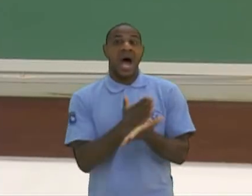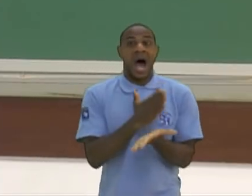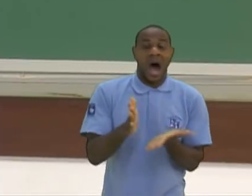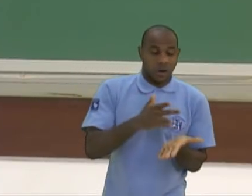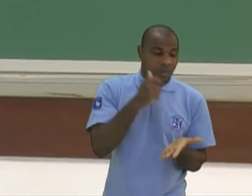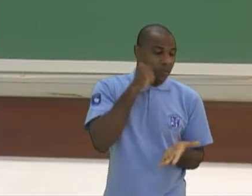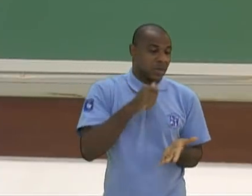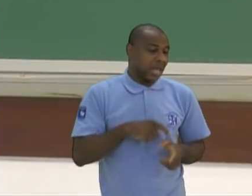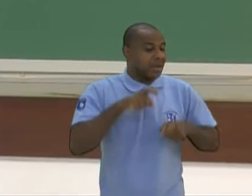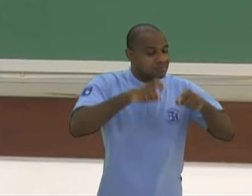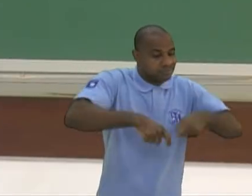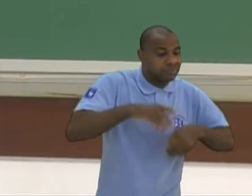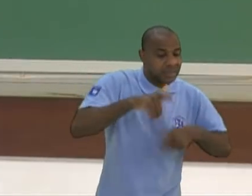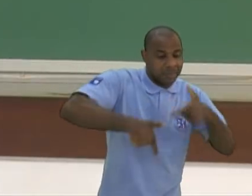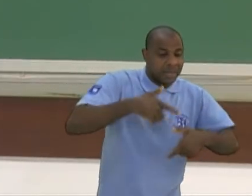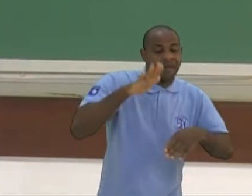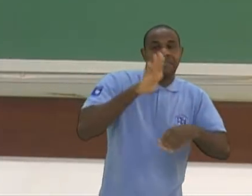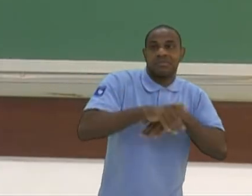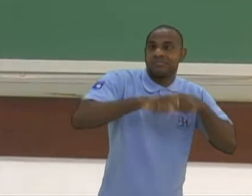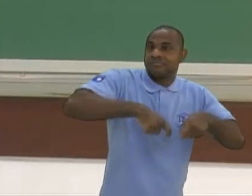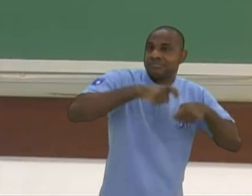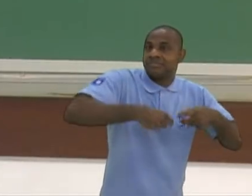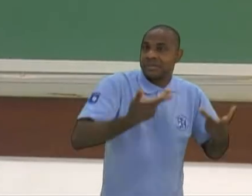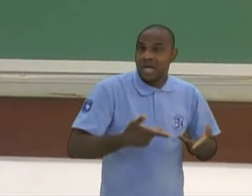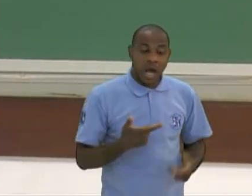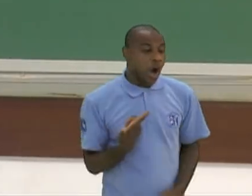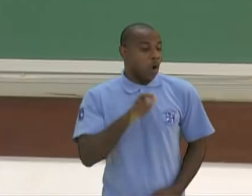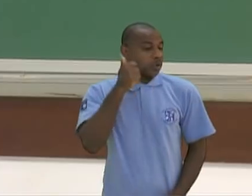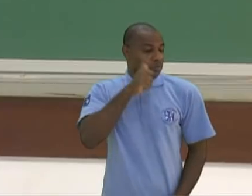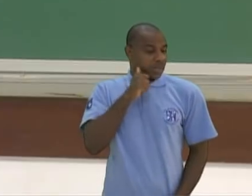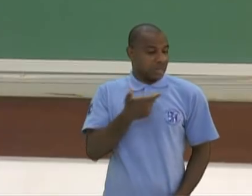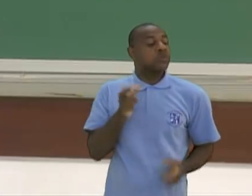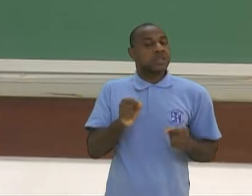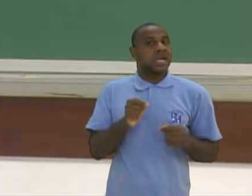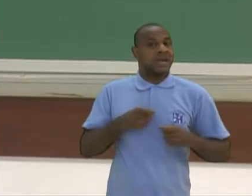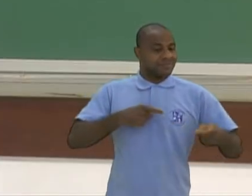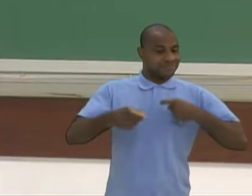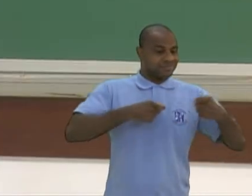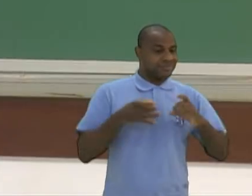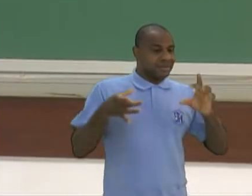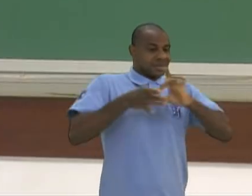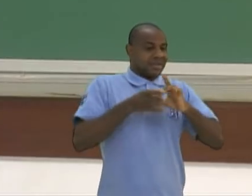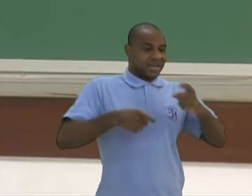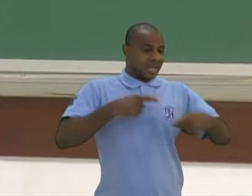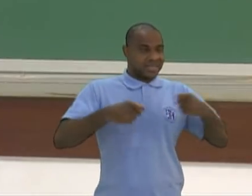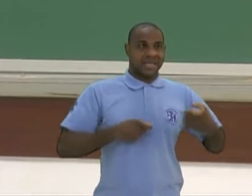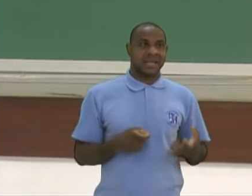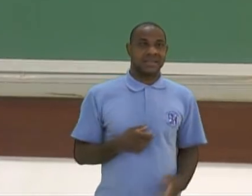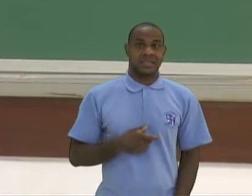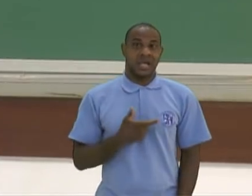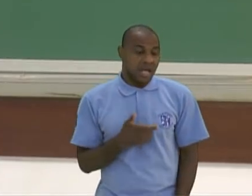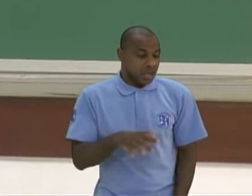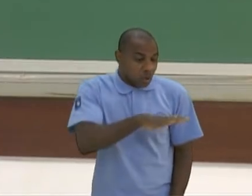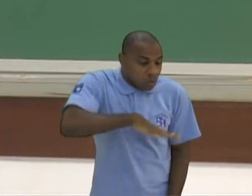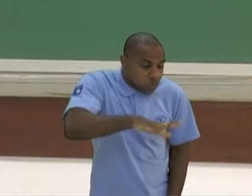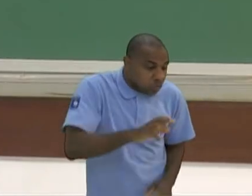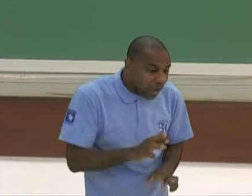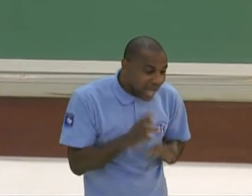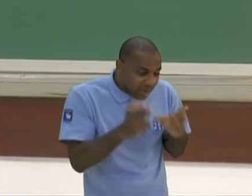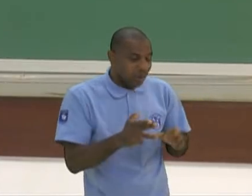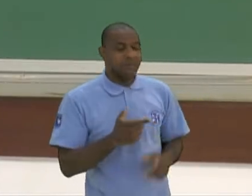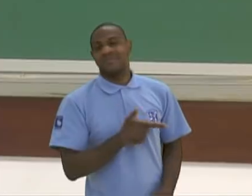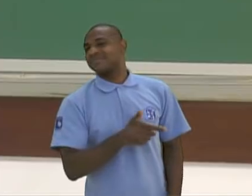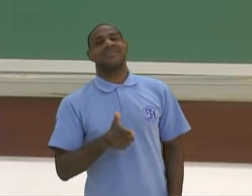ligadas à agricultura, realmente. Outras eram mais ligadas à guerra. Não são todos iguais. É isso que o professor Roberto quer trazer para vocês